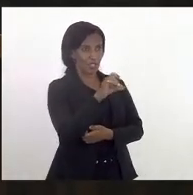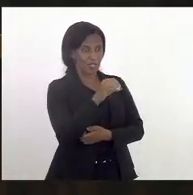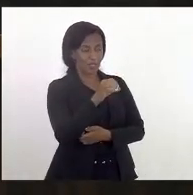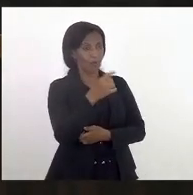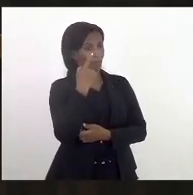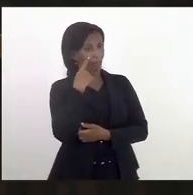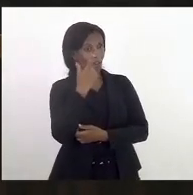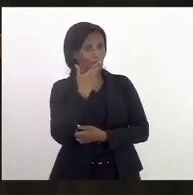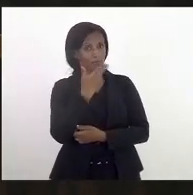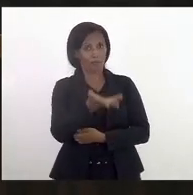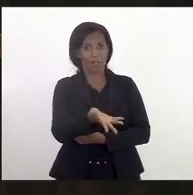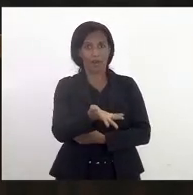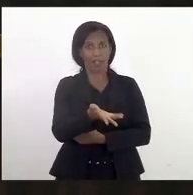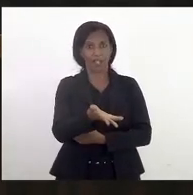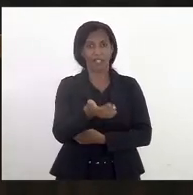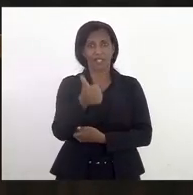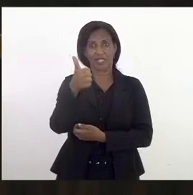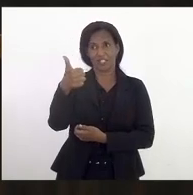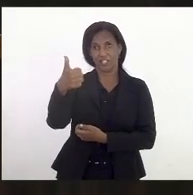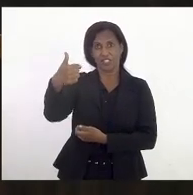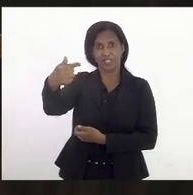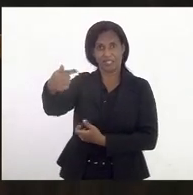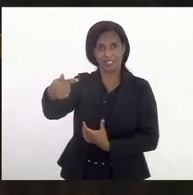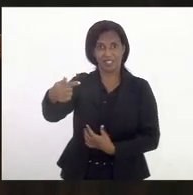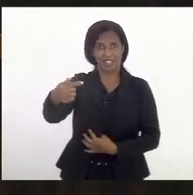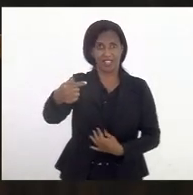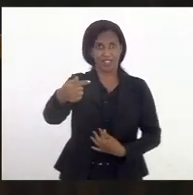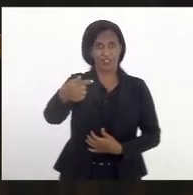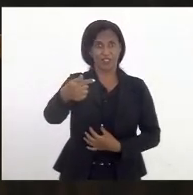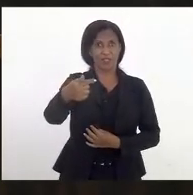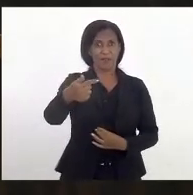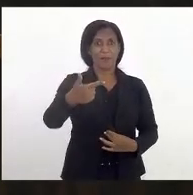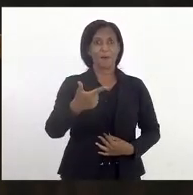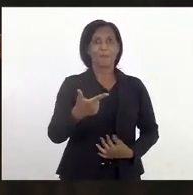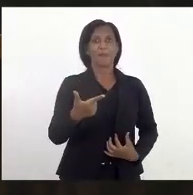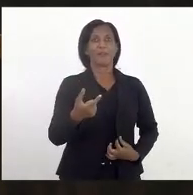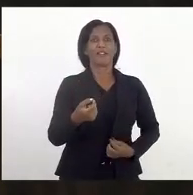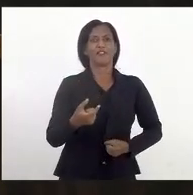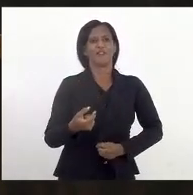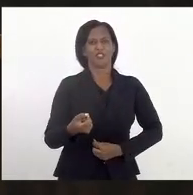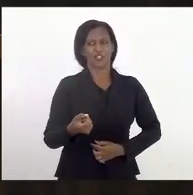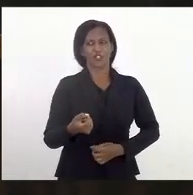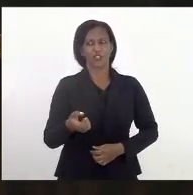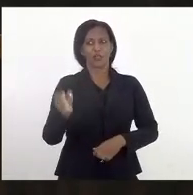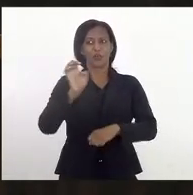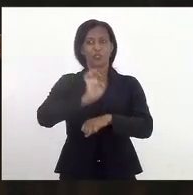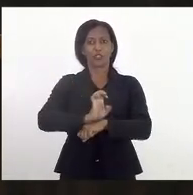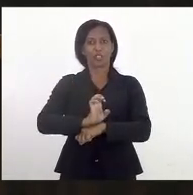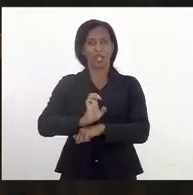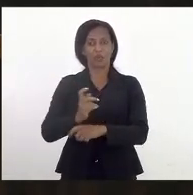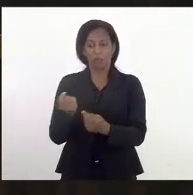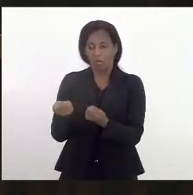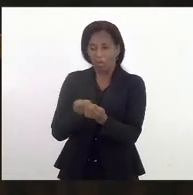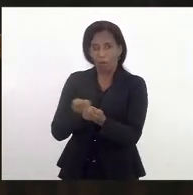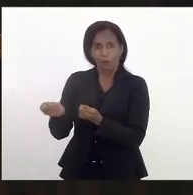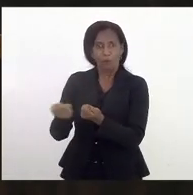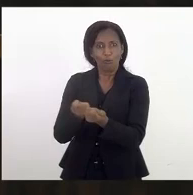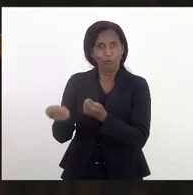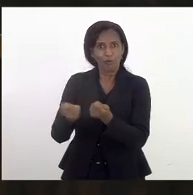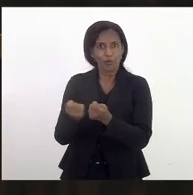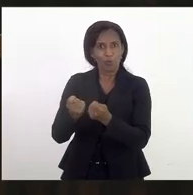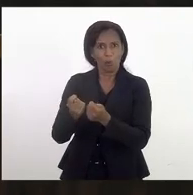vou dizer em relação a 17 para 21 o estado economizou de pessoal